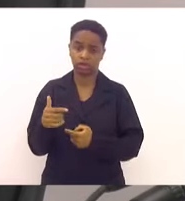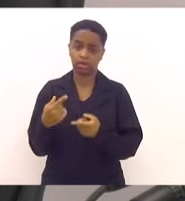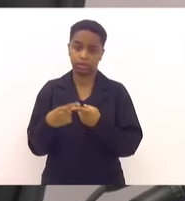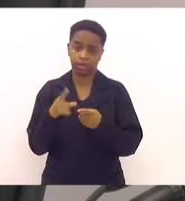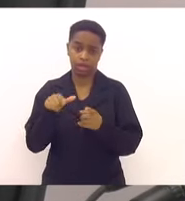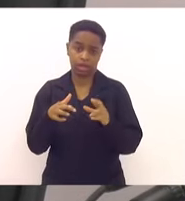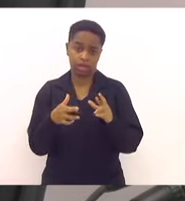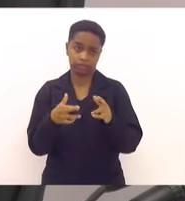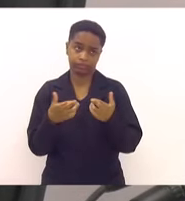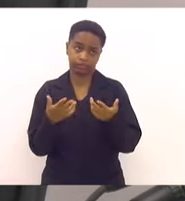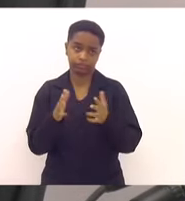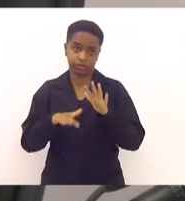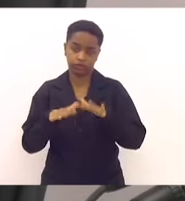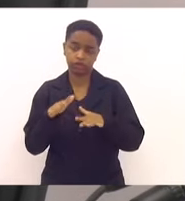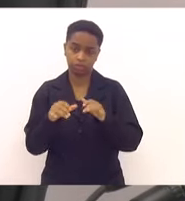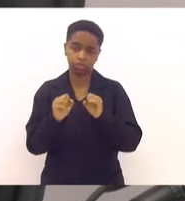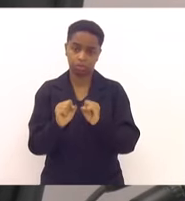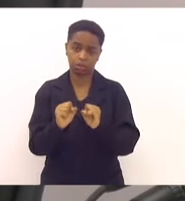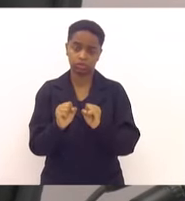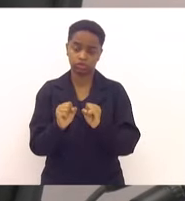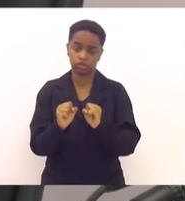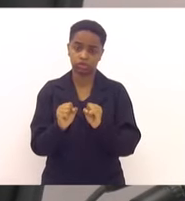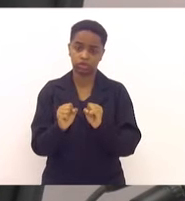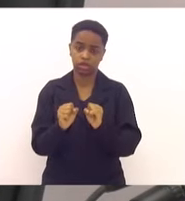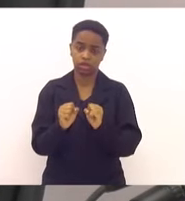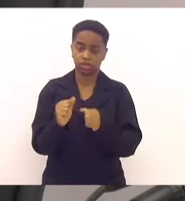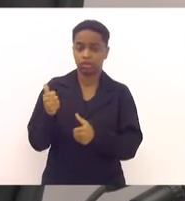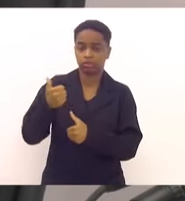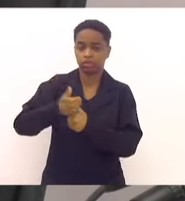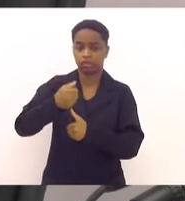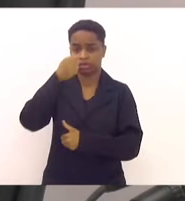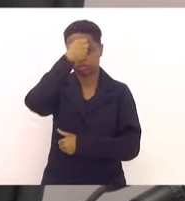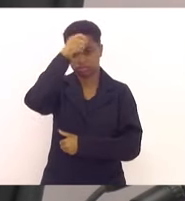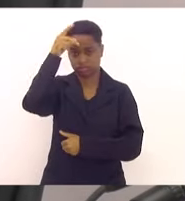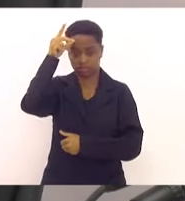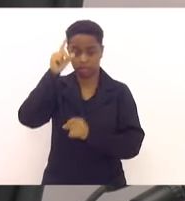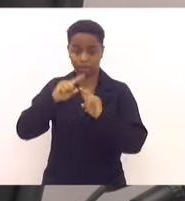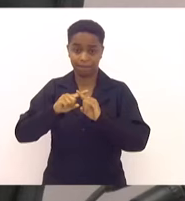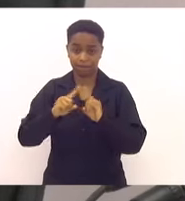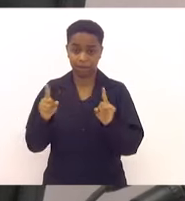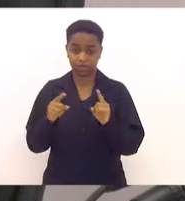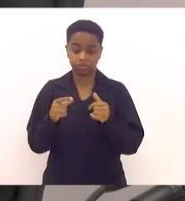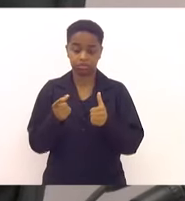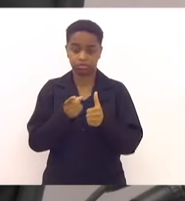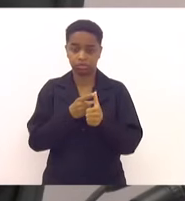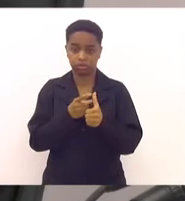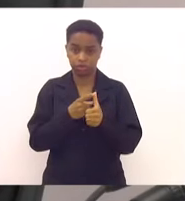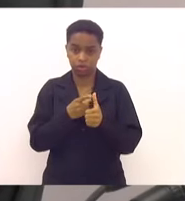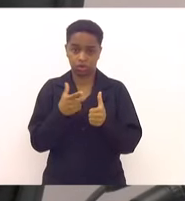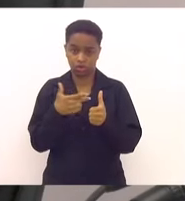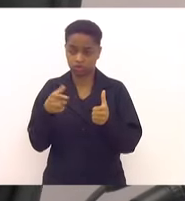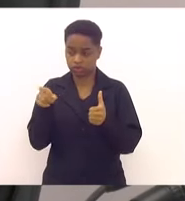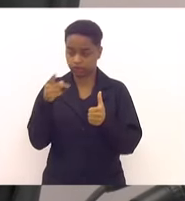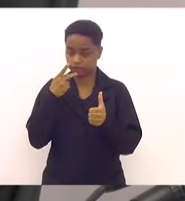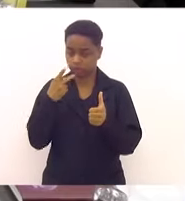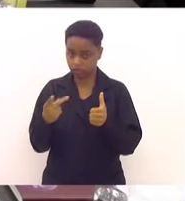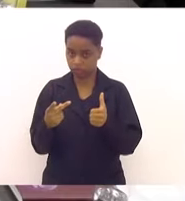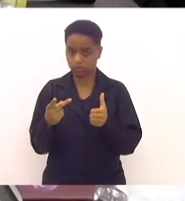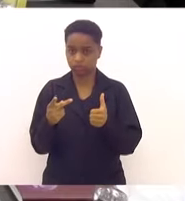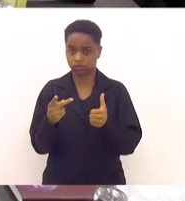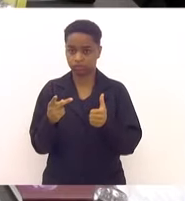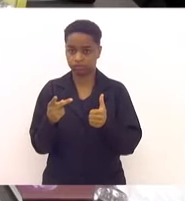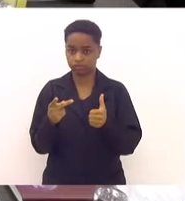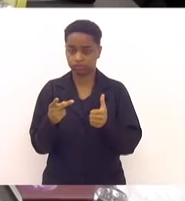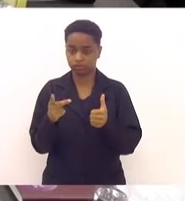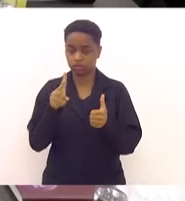competência, uma invasão de competência municipal que a Vossa Excelência vai avaliar, mas que no que diz respeito a esse primeiro ponto colocado por Vossa Excelência,